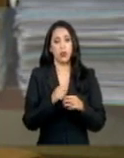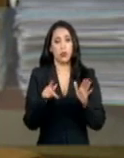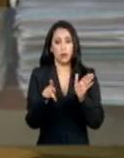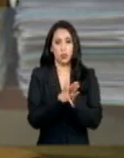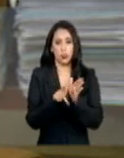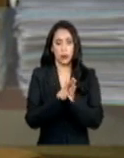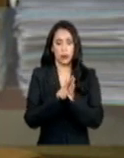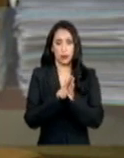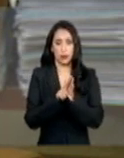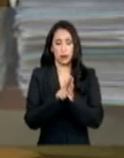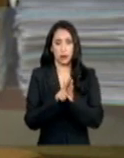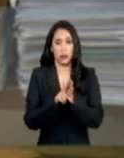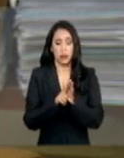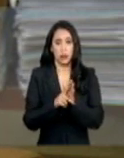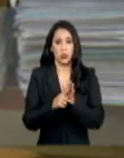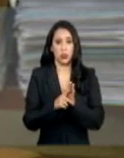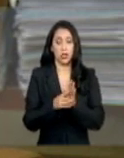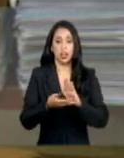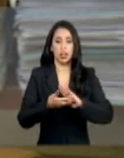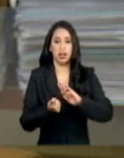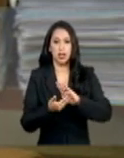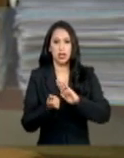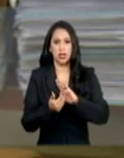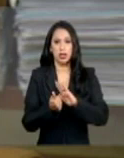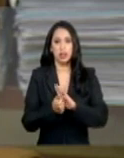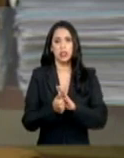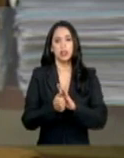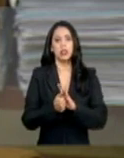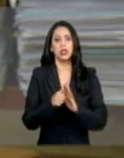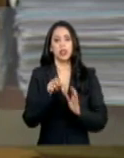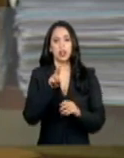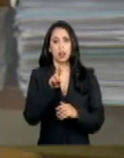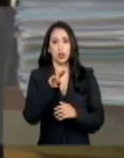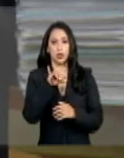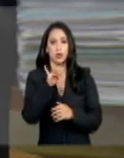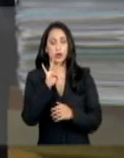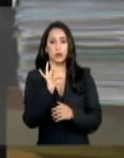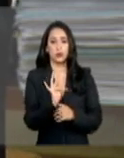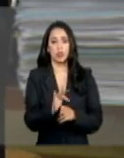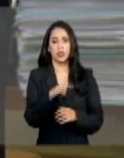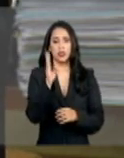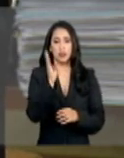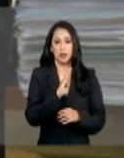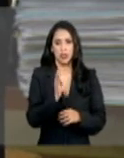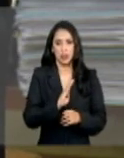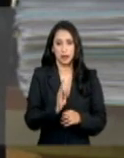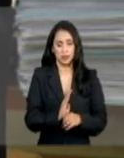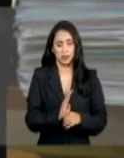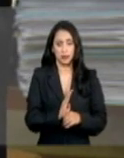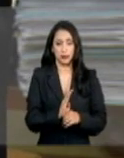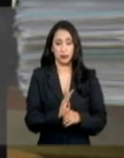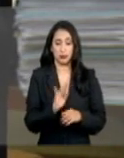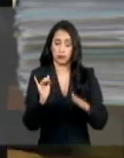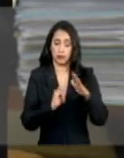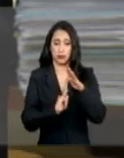o quê pré excluí da ação da uff brasileira as instituições financeiras